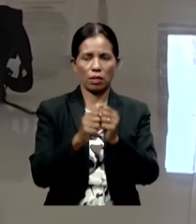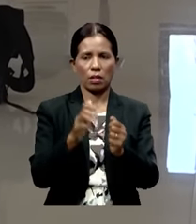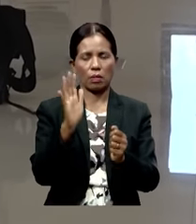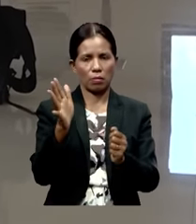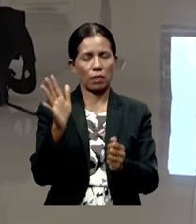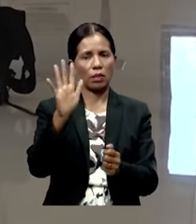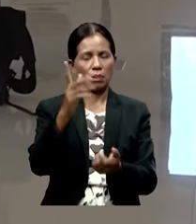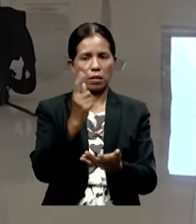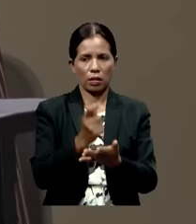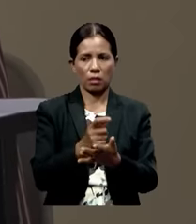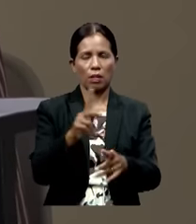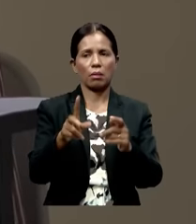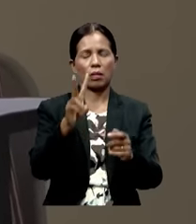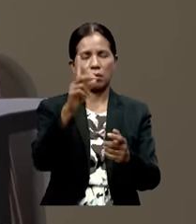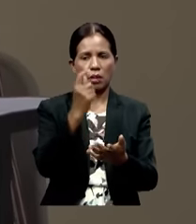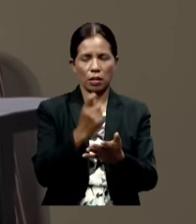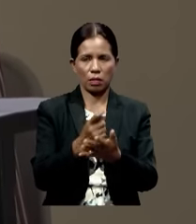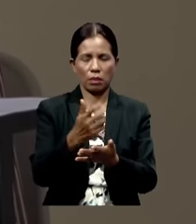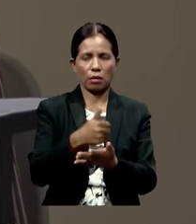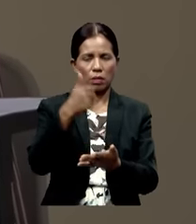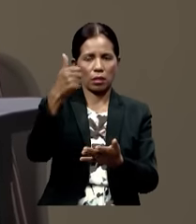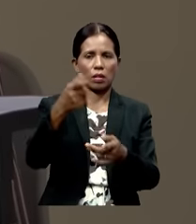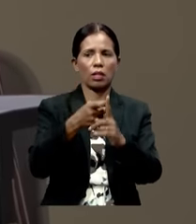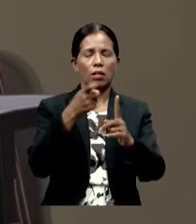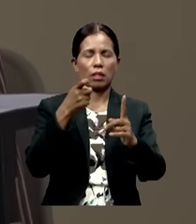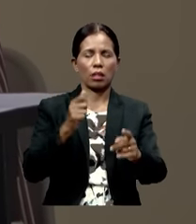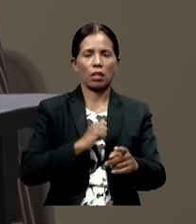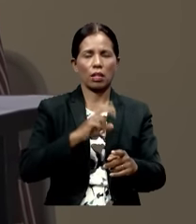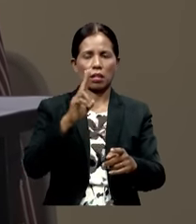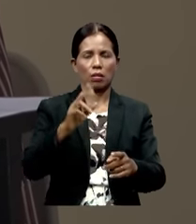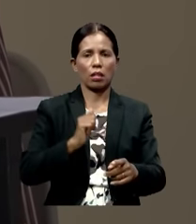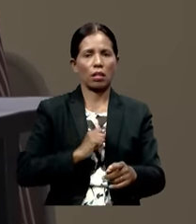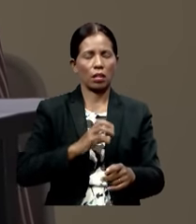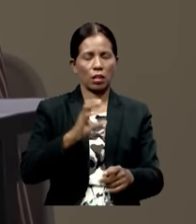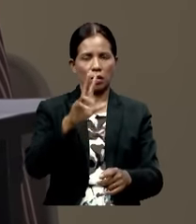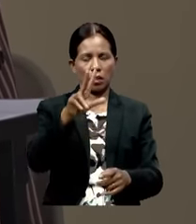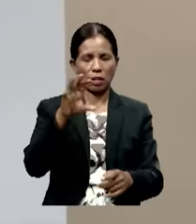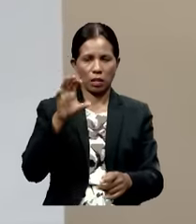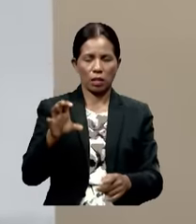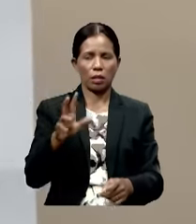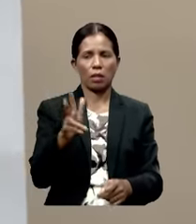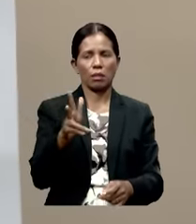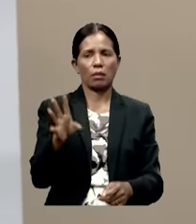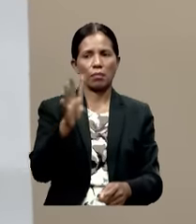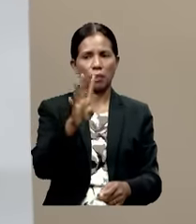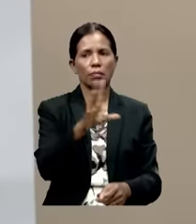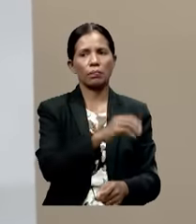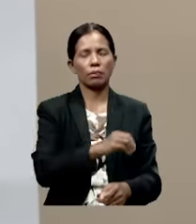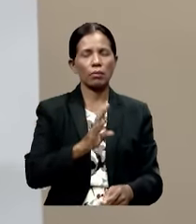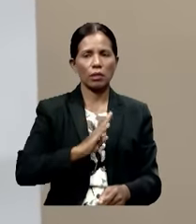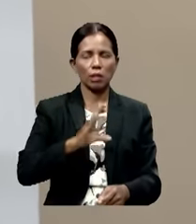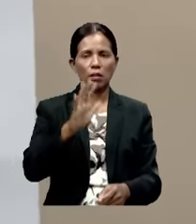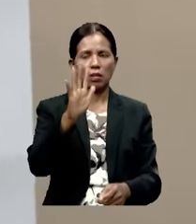ne, candidato rihun rua maka pasa, composto husi eleu rua, ainaru atus tolu tolu resinhat, bakau